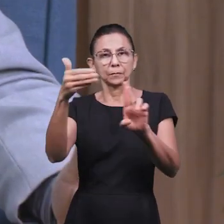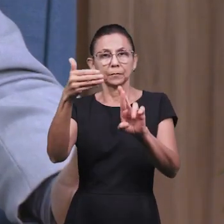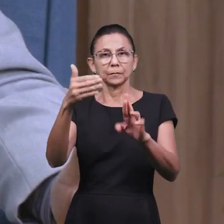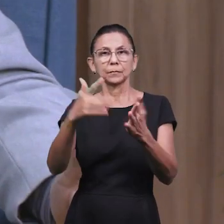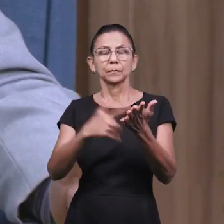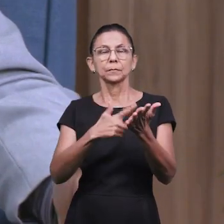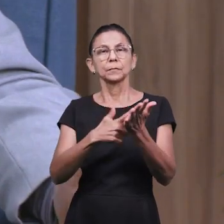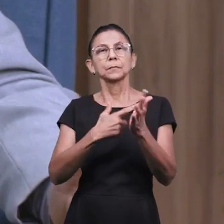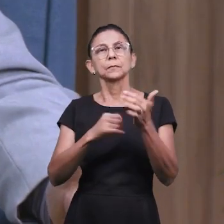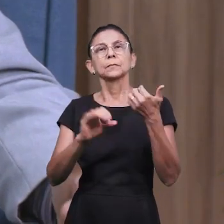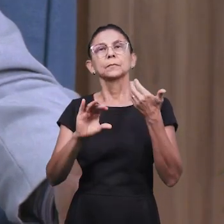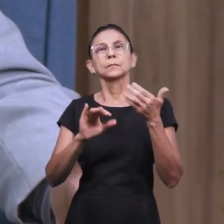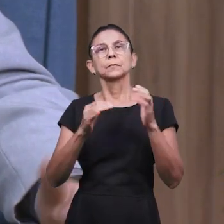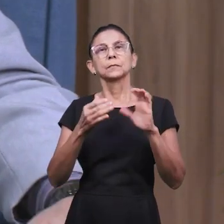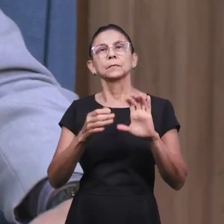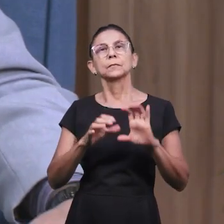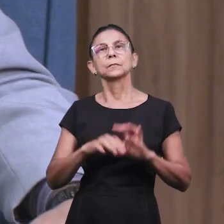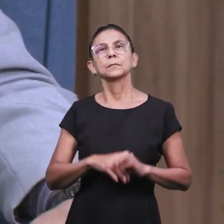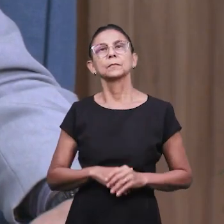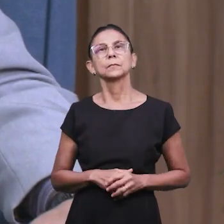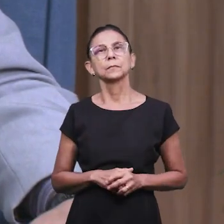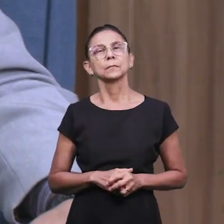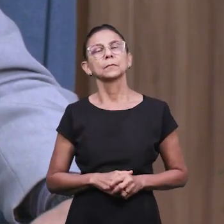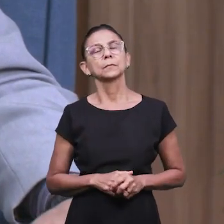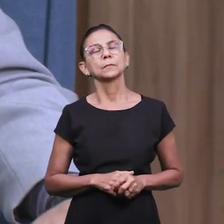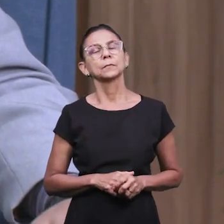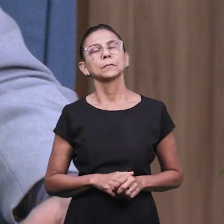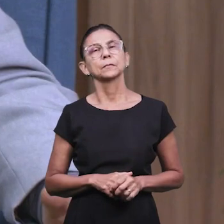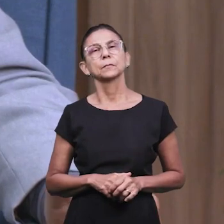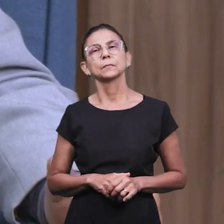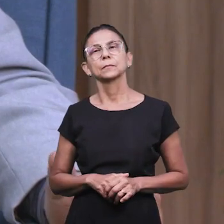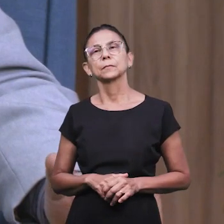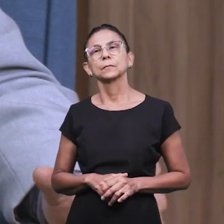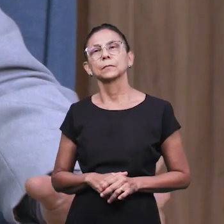irmãos buscaram e estudaram.